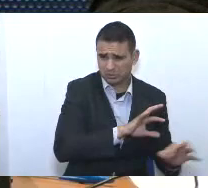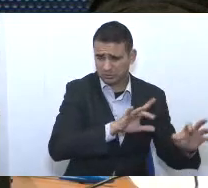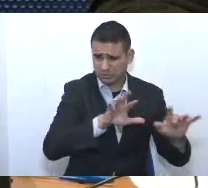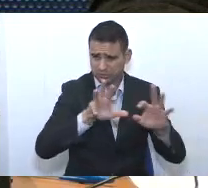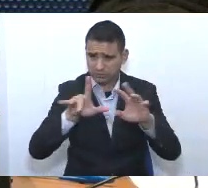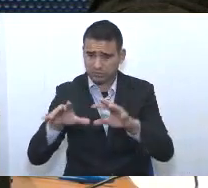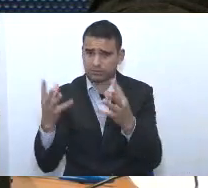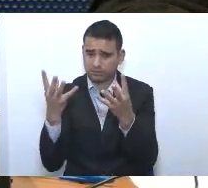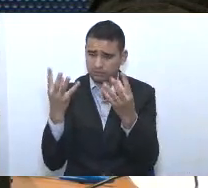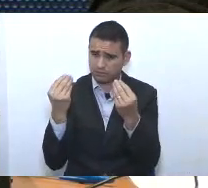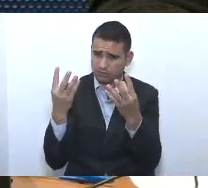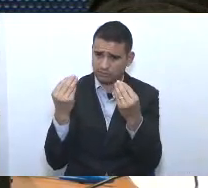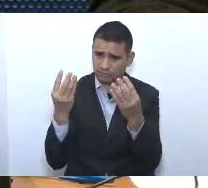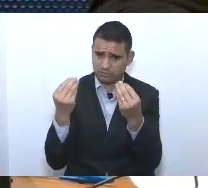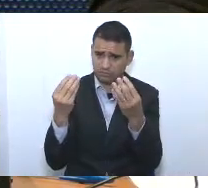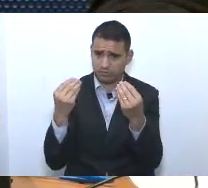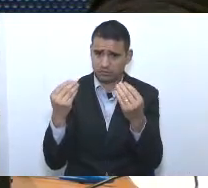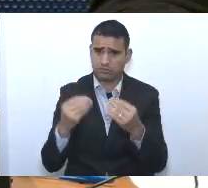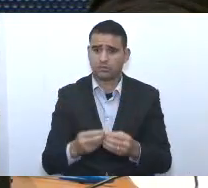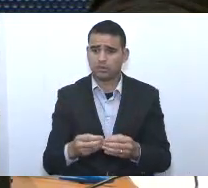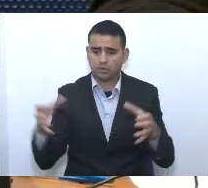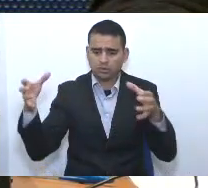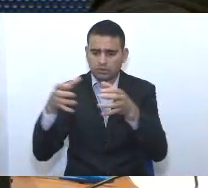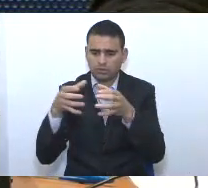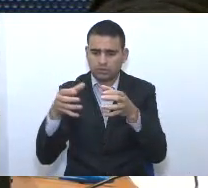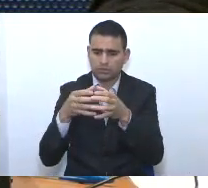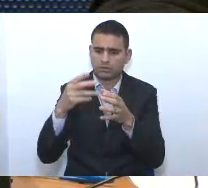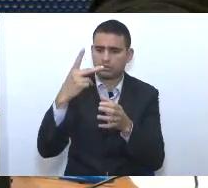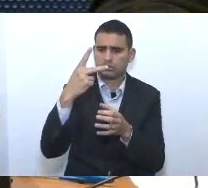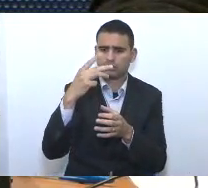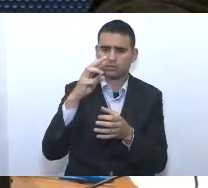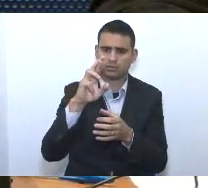5.201 audiências realizadas no PROCON,